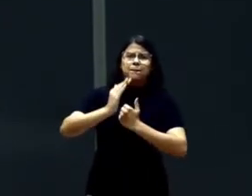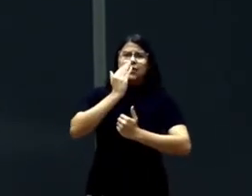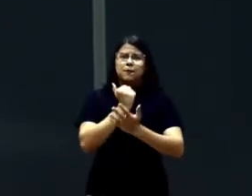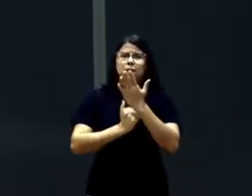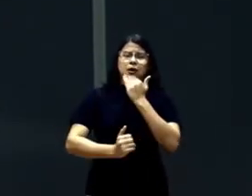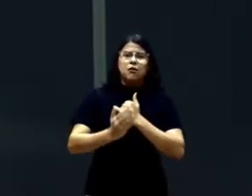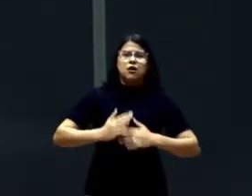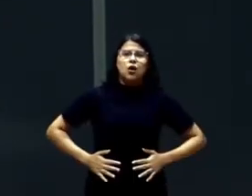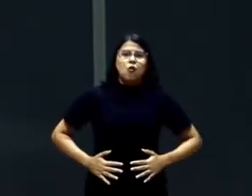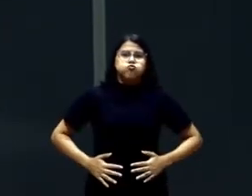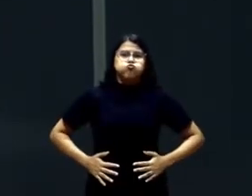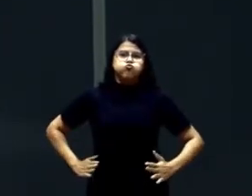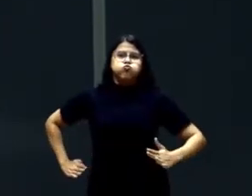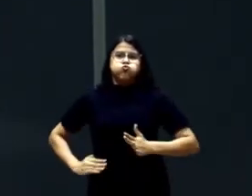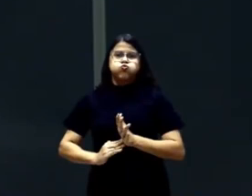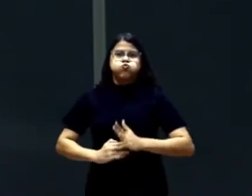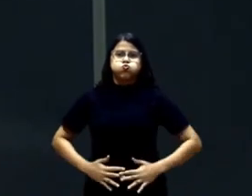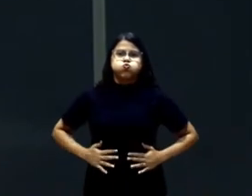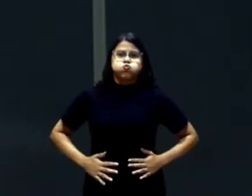Está com o bucho cheio aí.